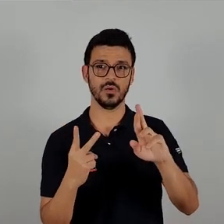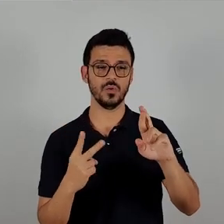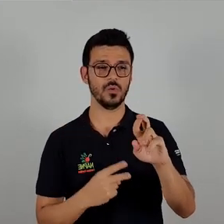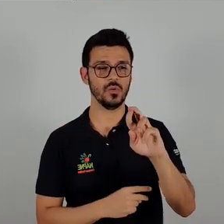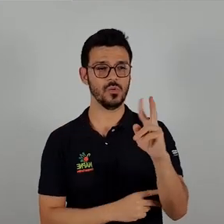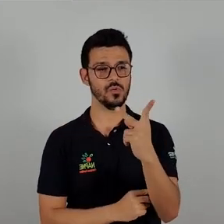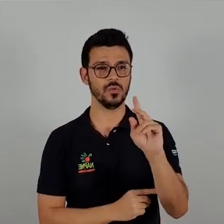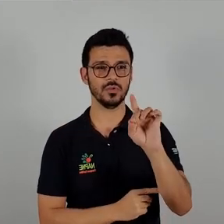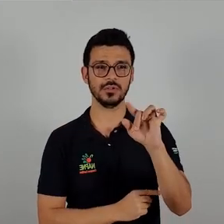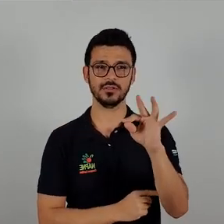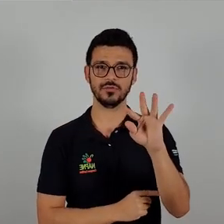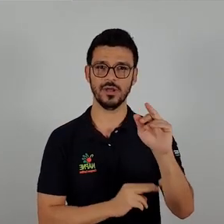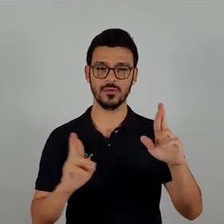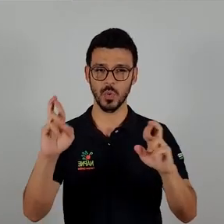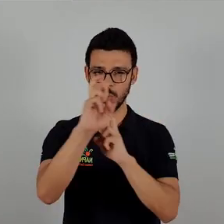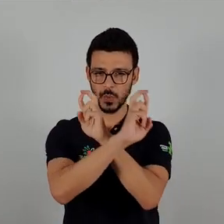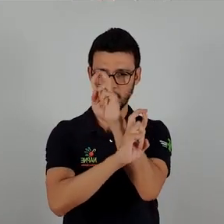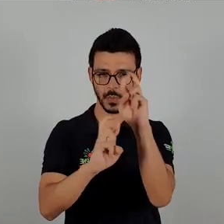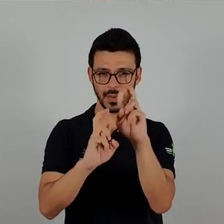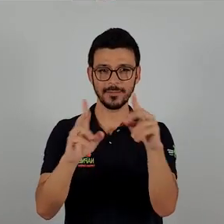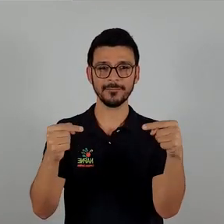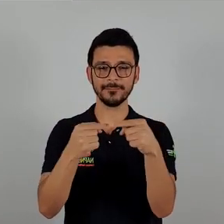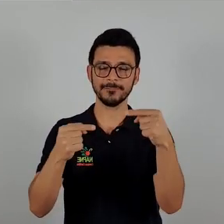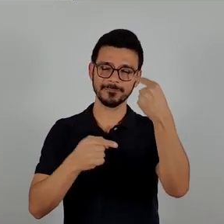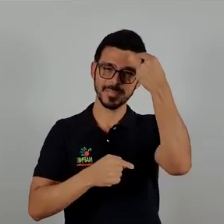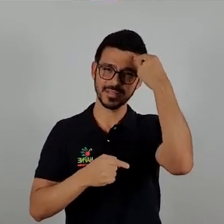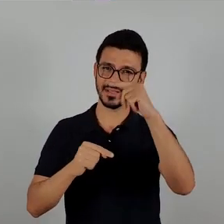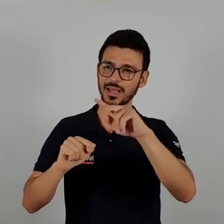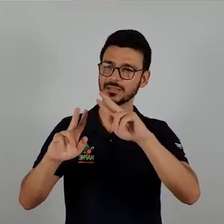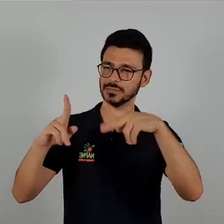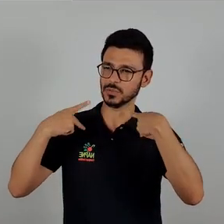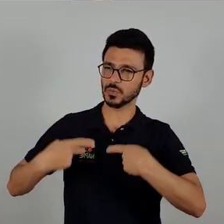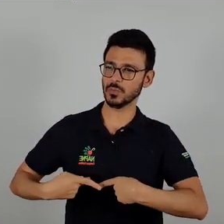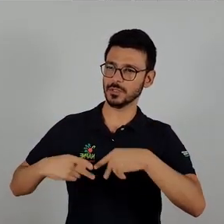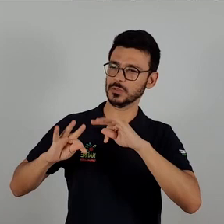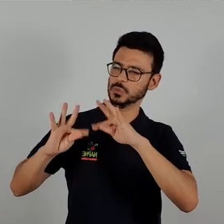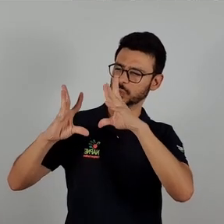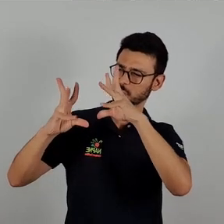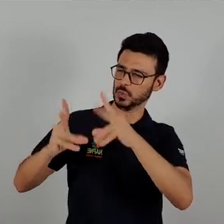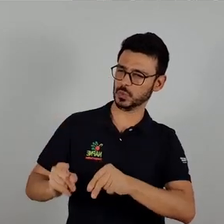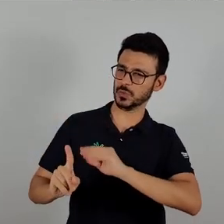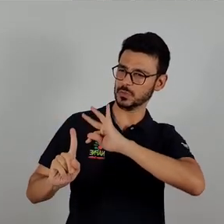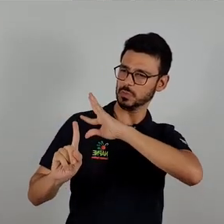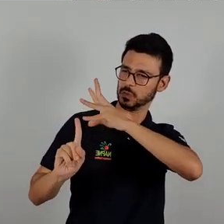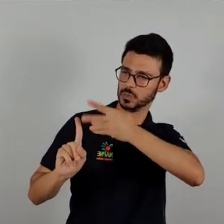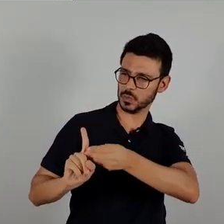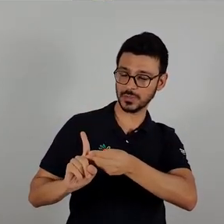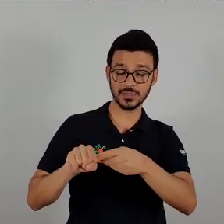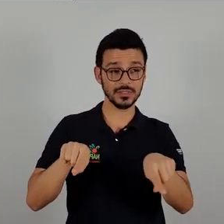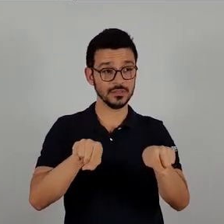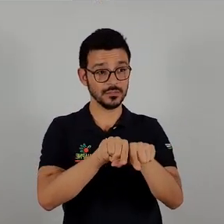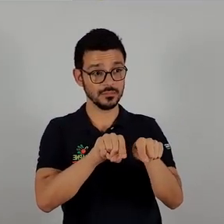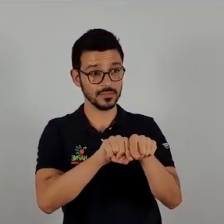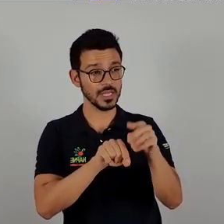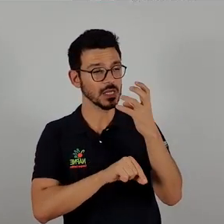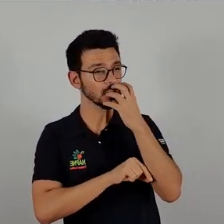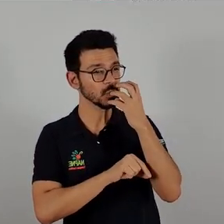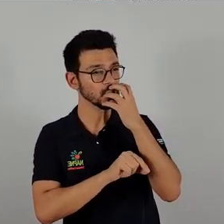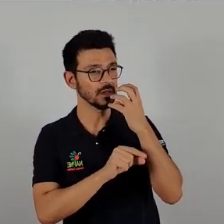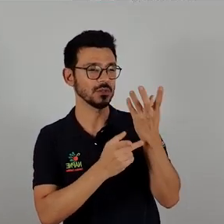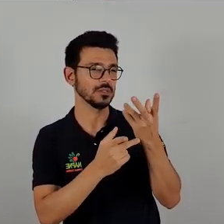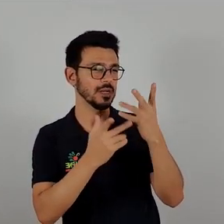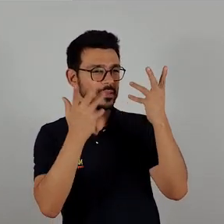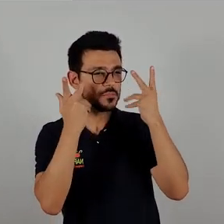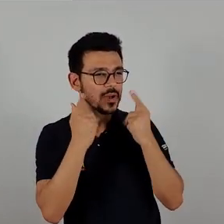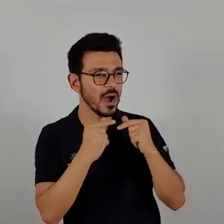ser humano como um todo, pensar no animal como um todo. Então eu trato as espécies, né, sejam elas quais forem,